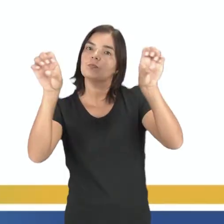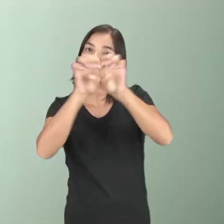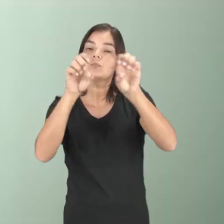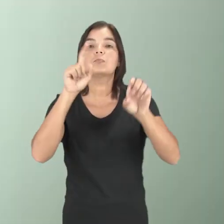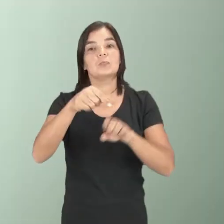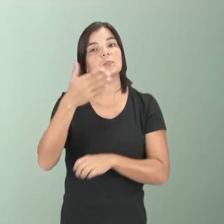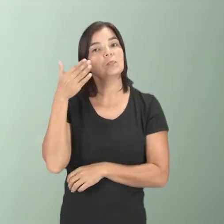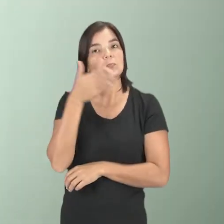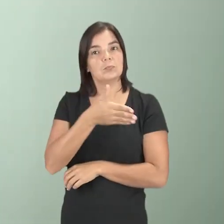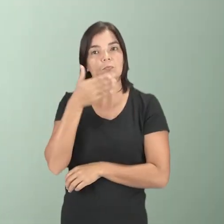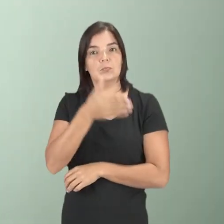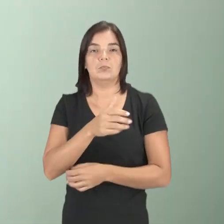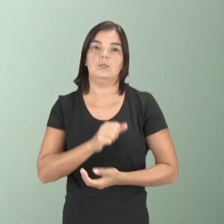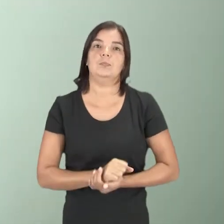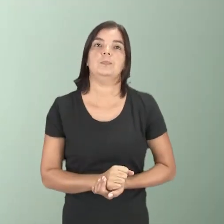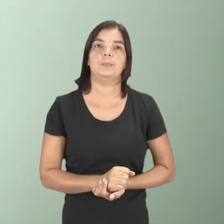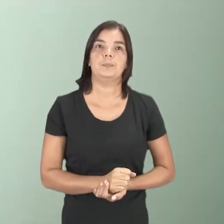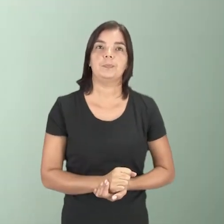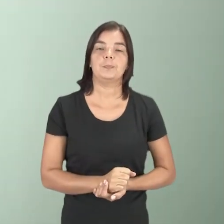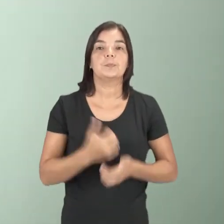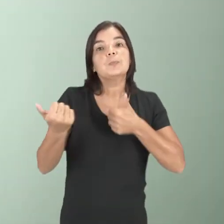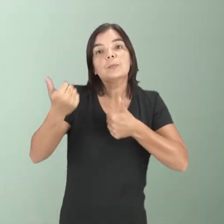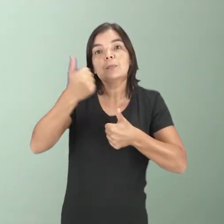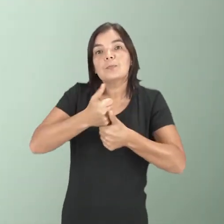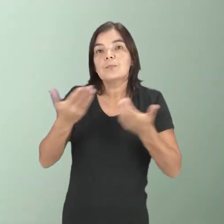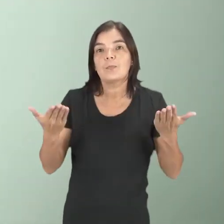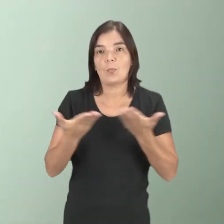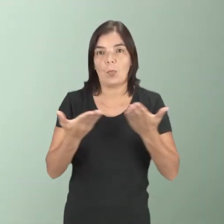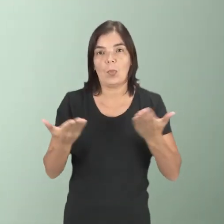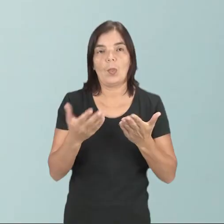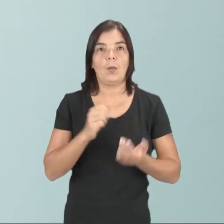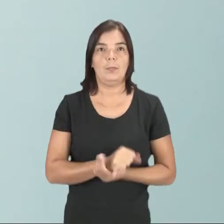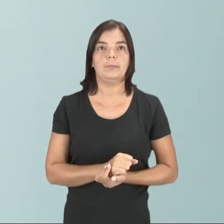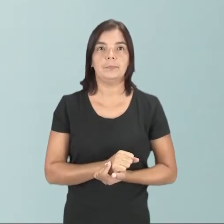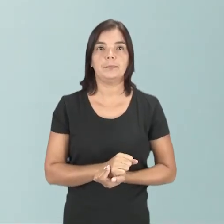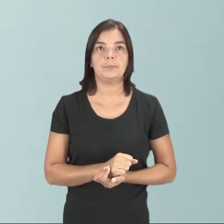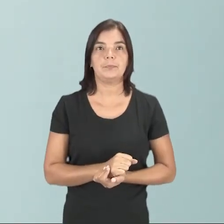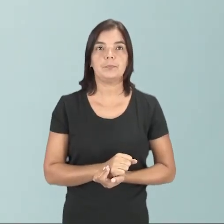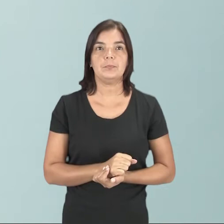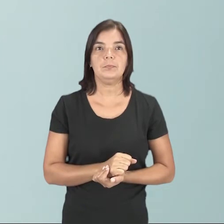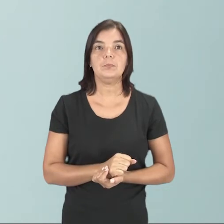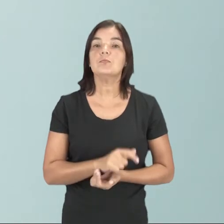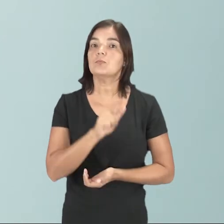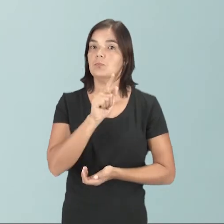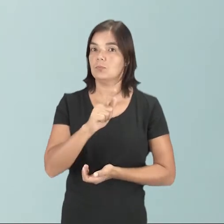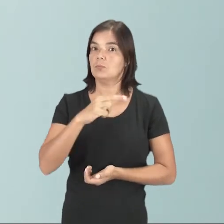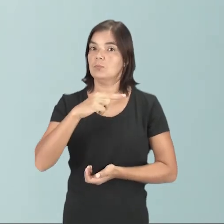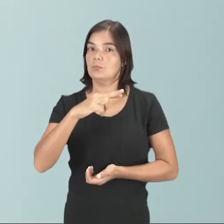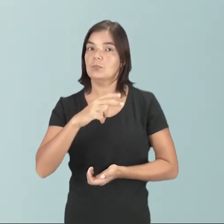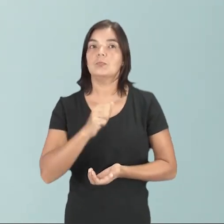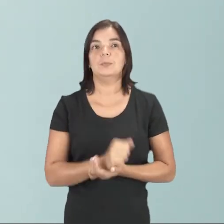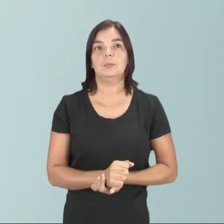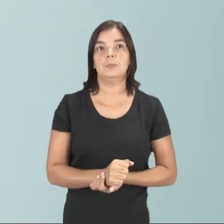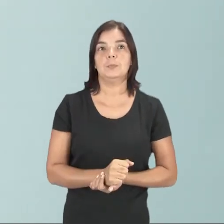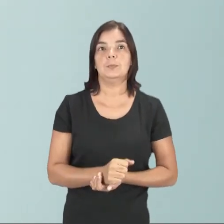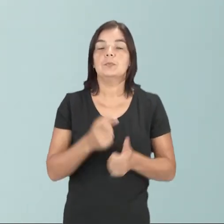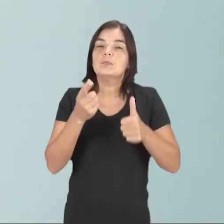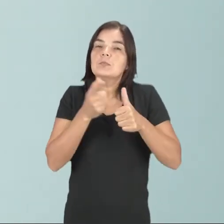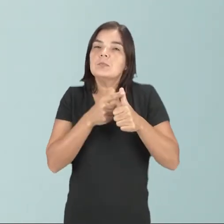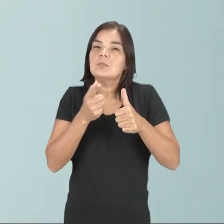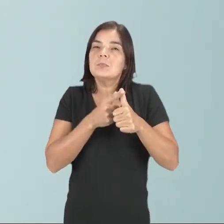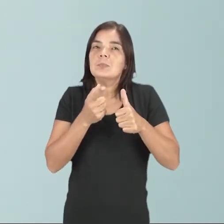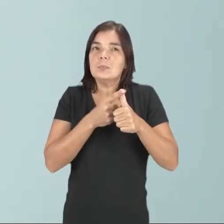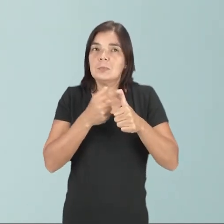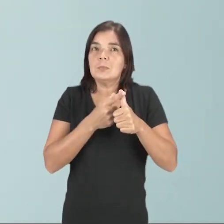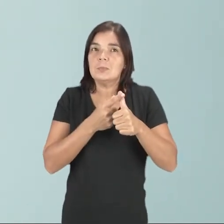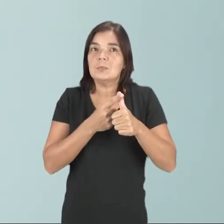uma constante. Vamos à substituição. Então, G é igual. A primeira coisa que você coloca